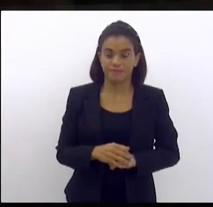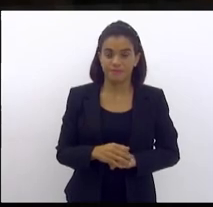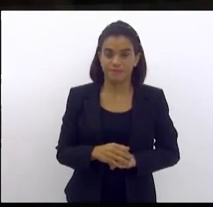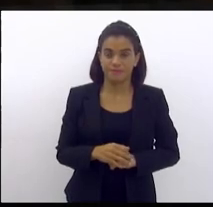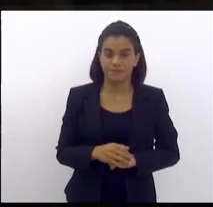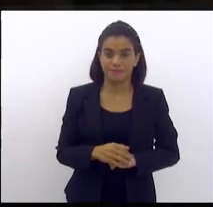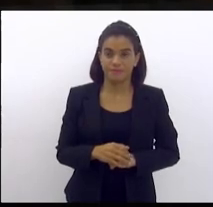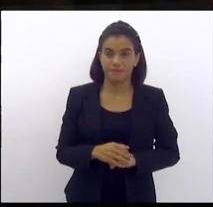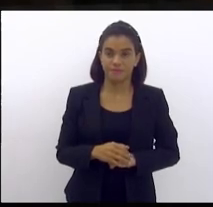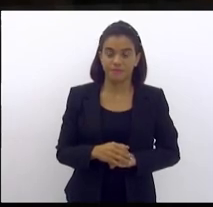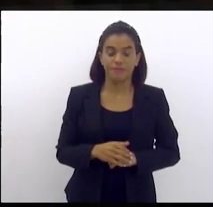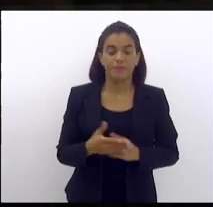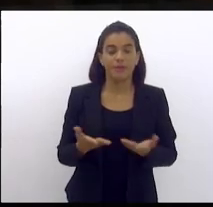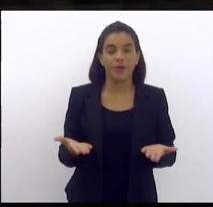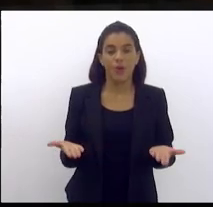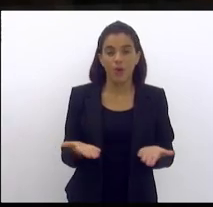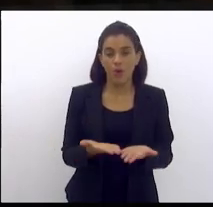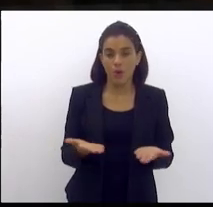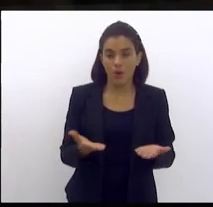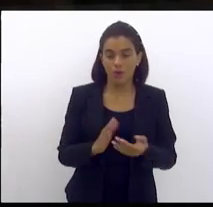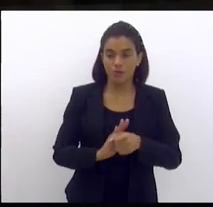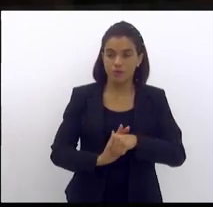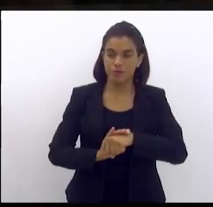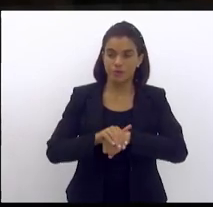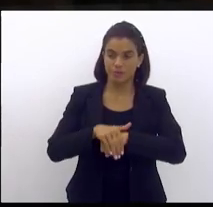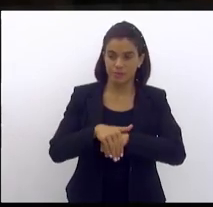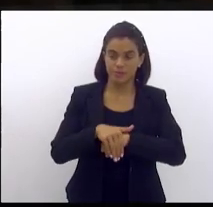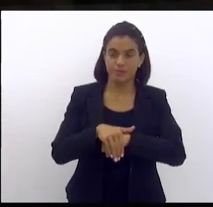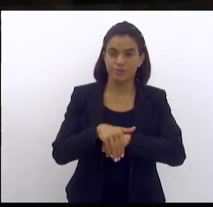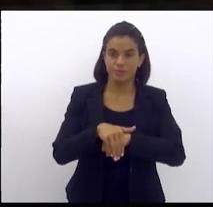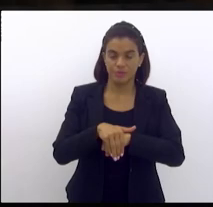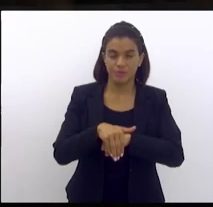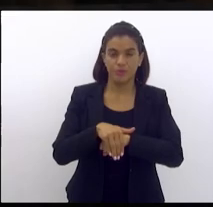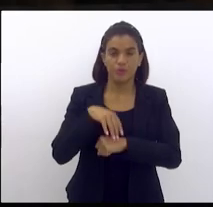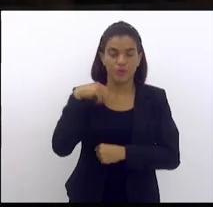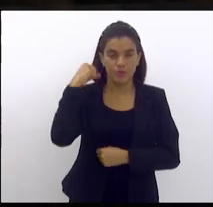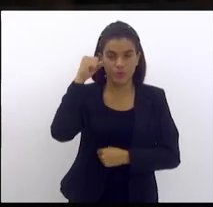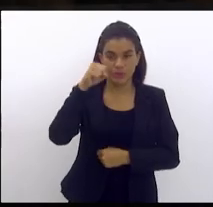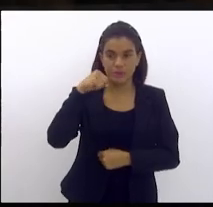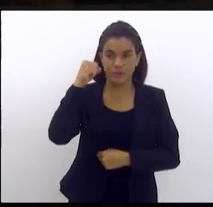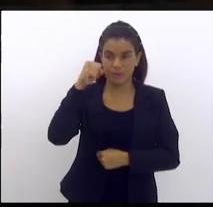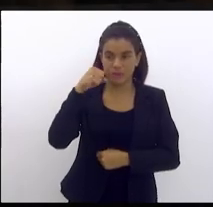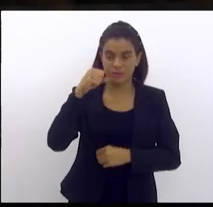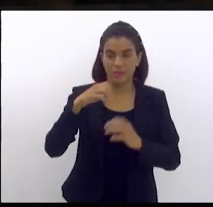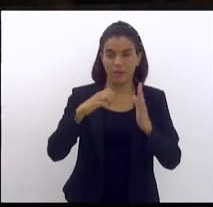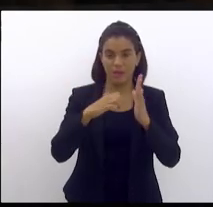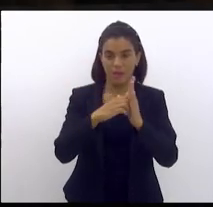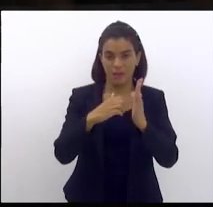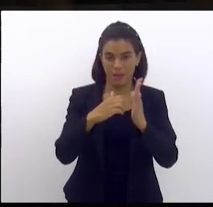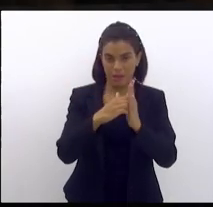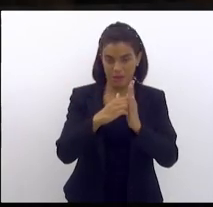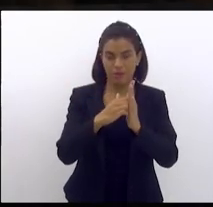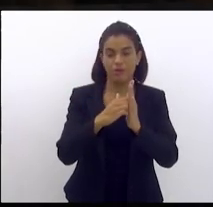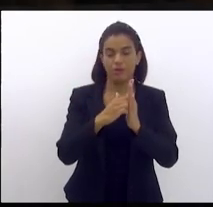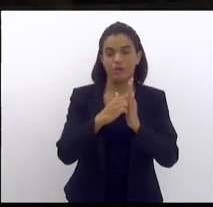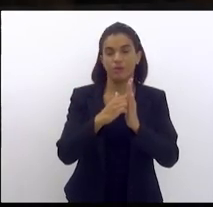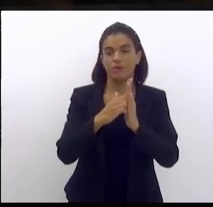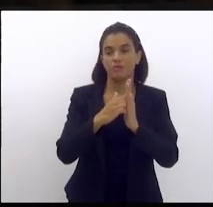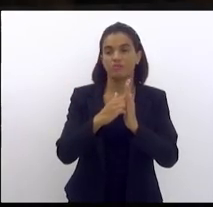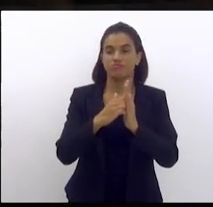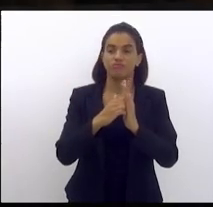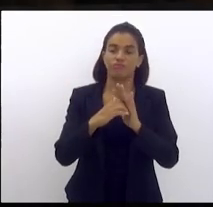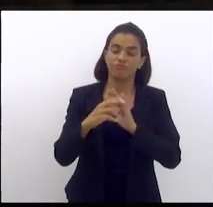na noite de hoje o Senado Federal